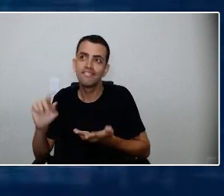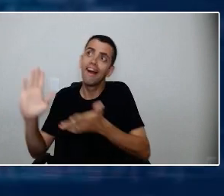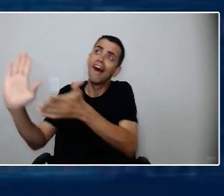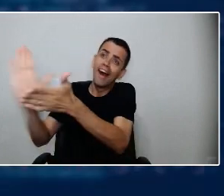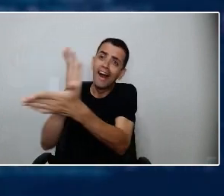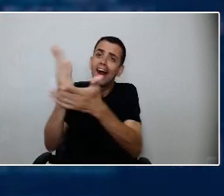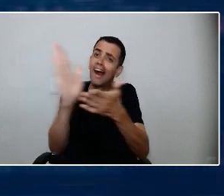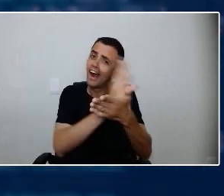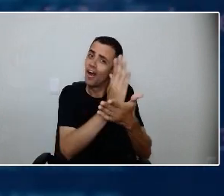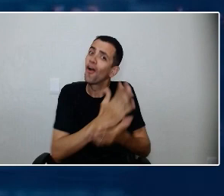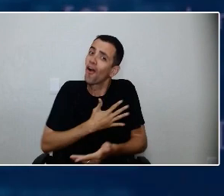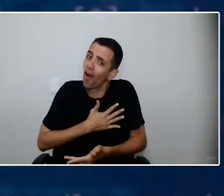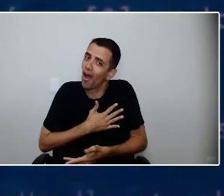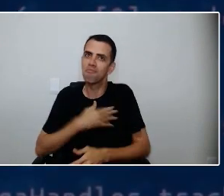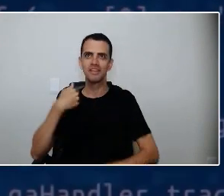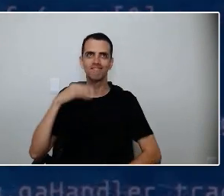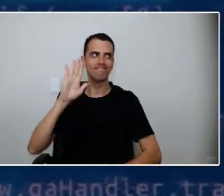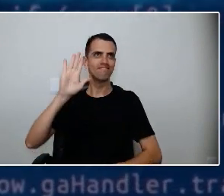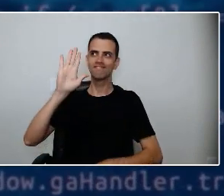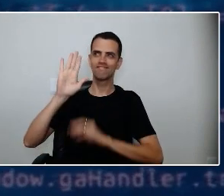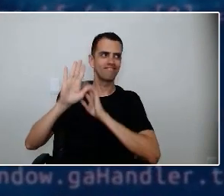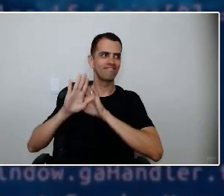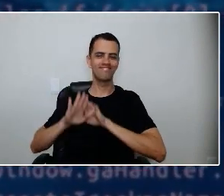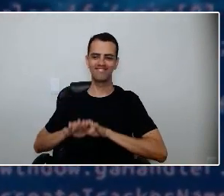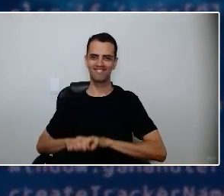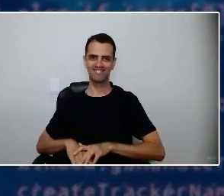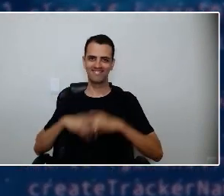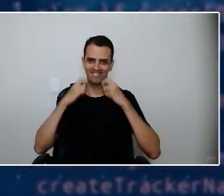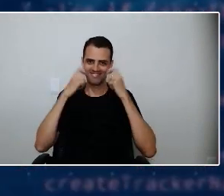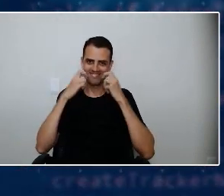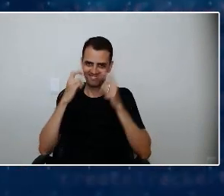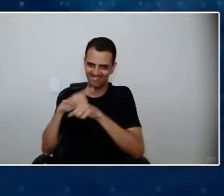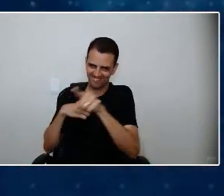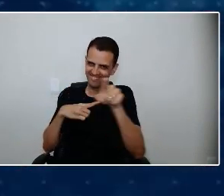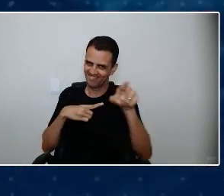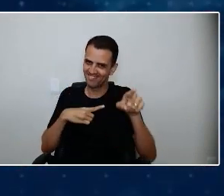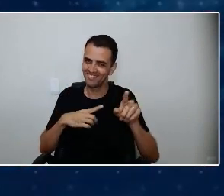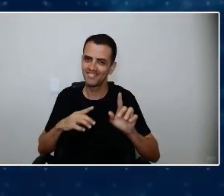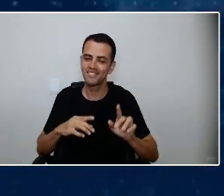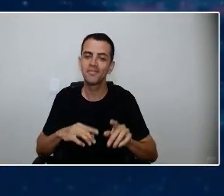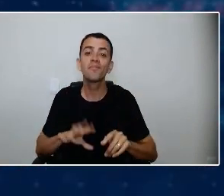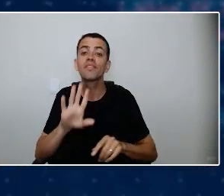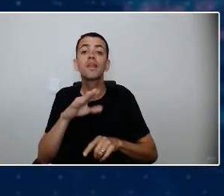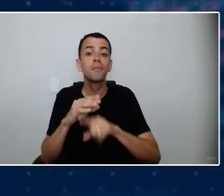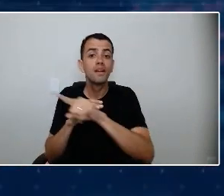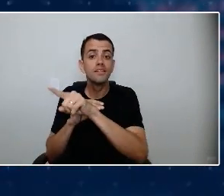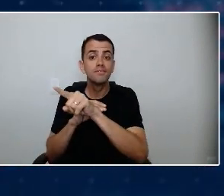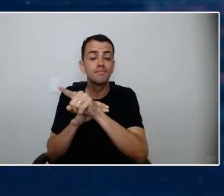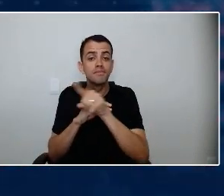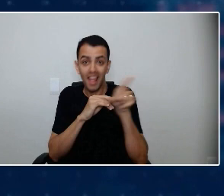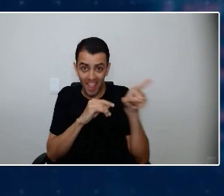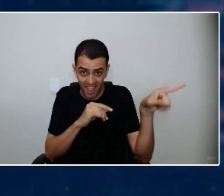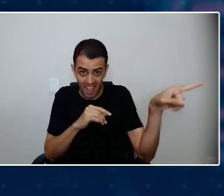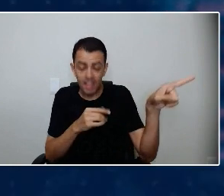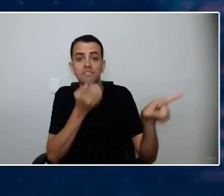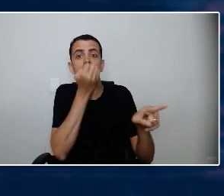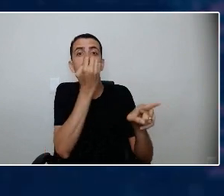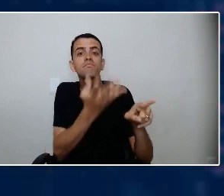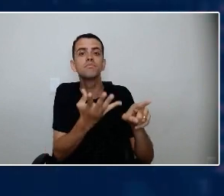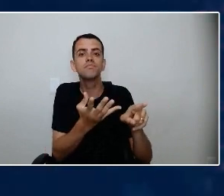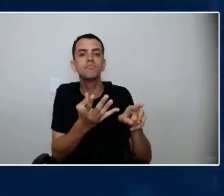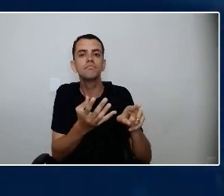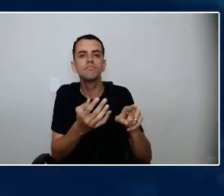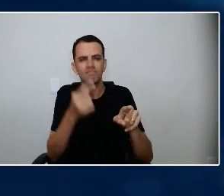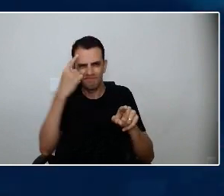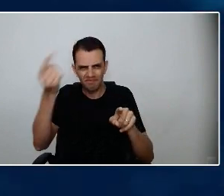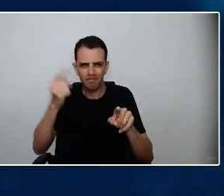o braço então o esquema vergem ele vem para resolver tua vida no sentido de que sabe quando você faz Manda uma tabela